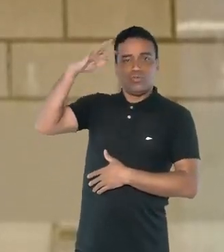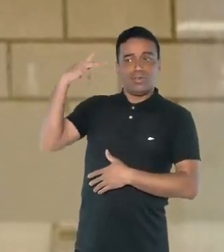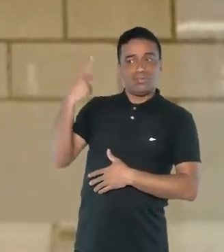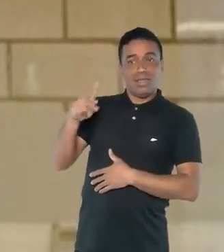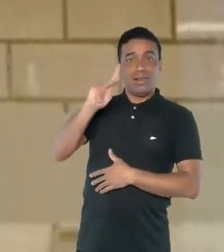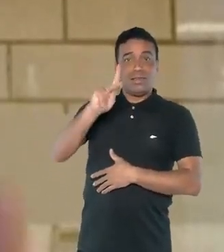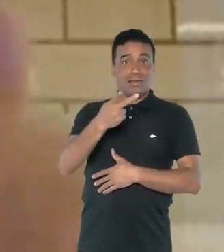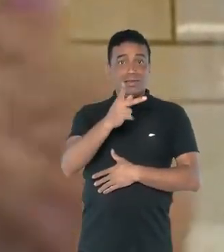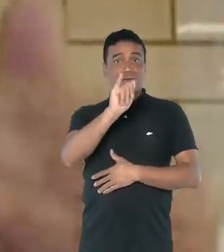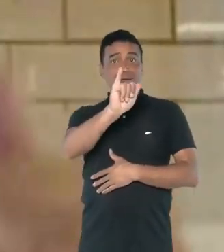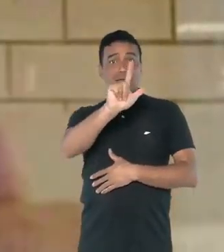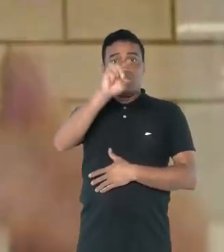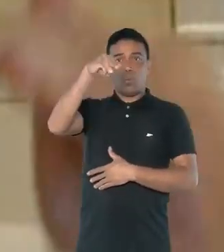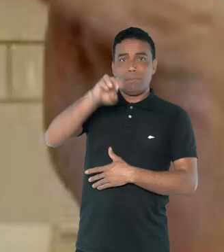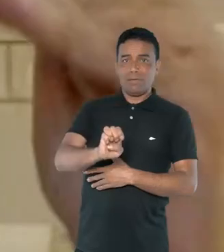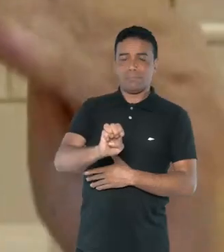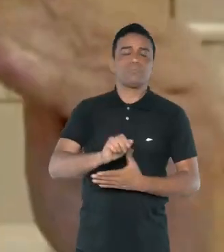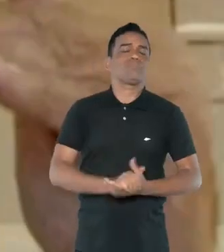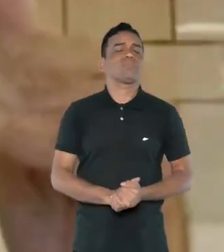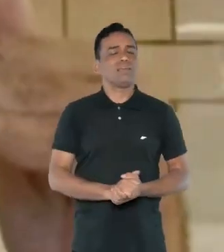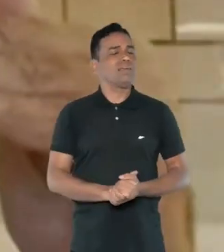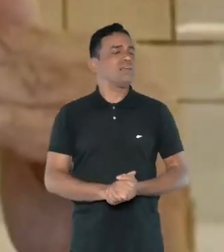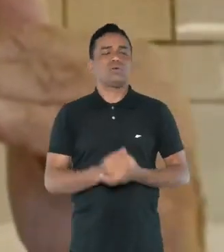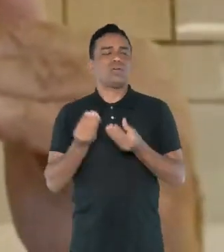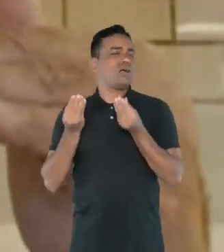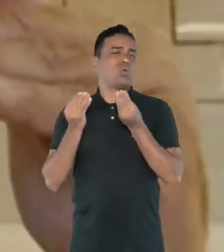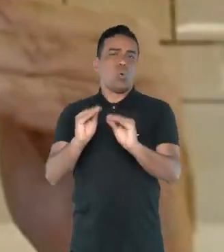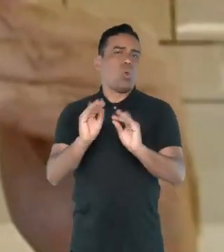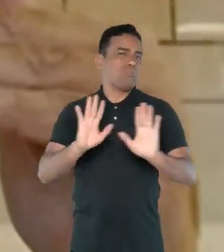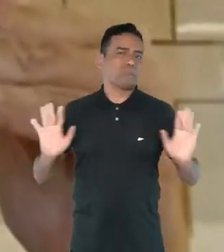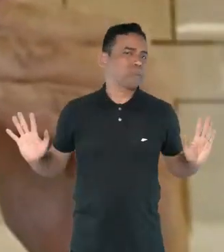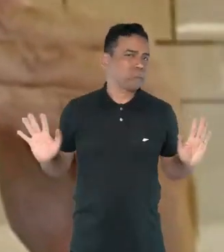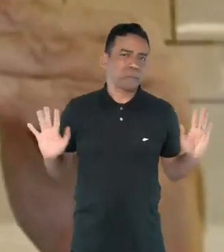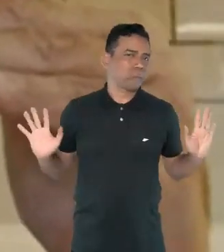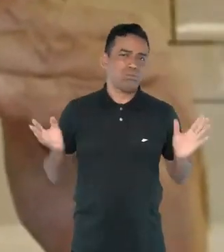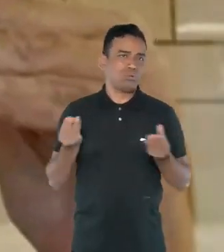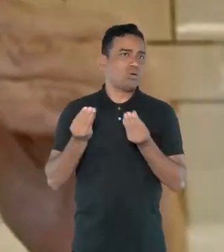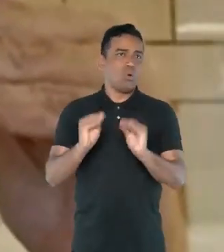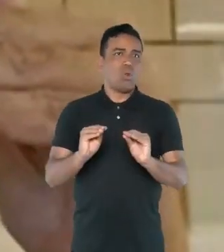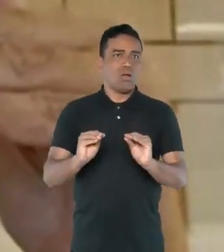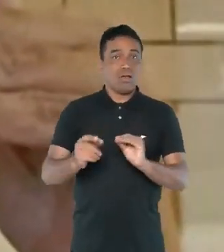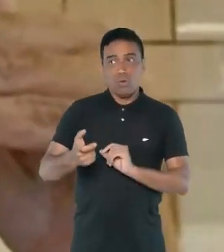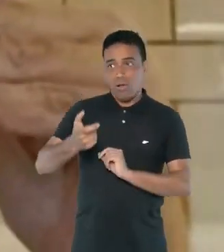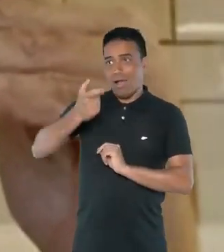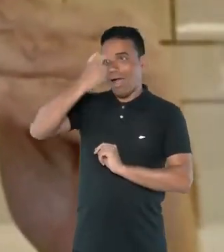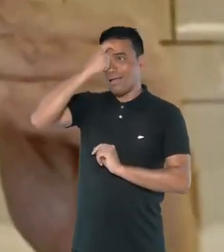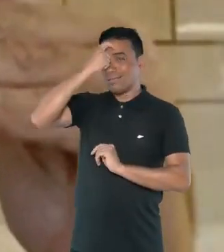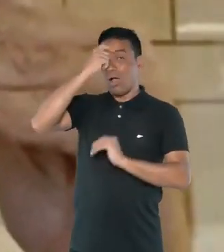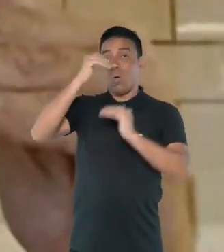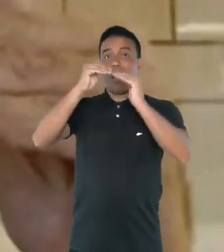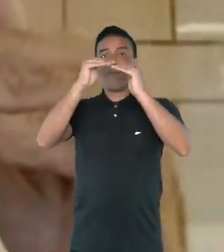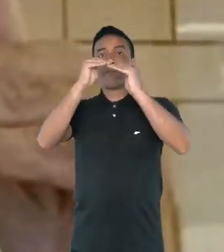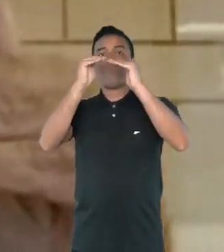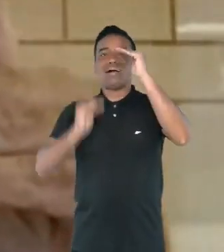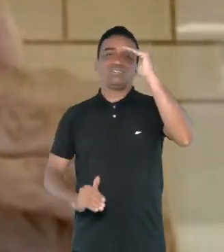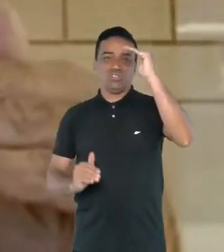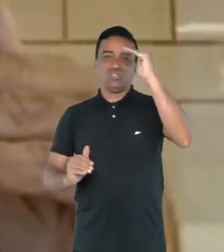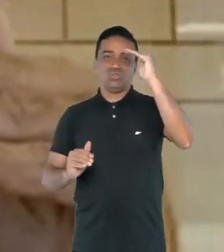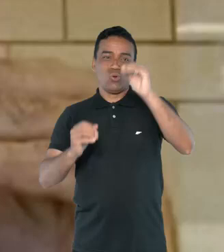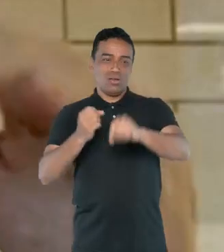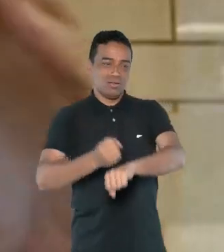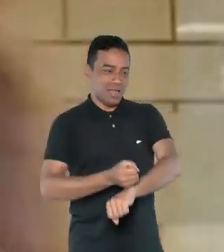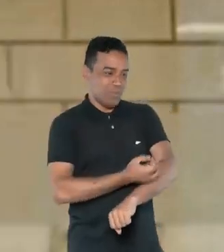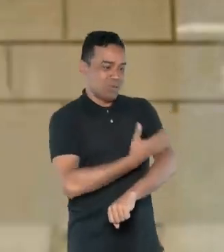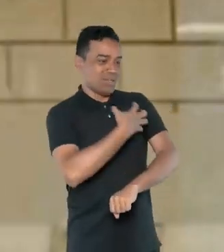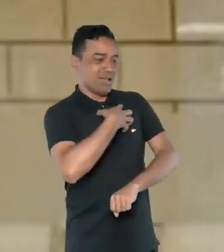né, ele não está colocando ali a razão subalterna no